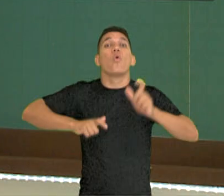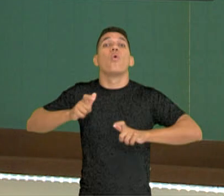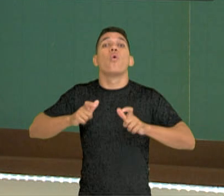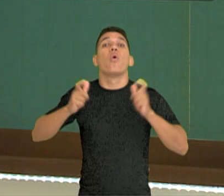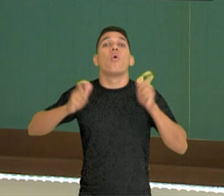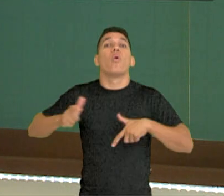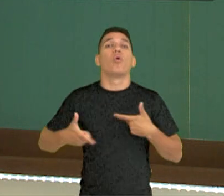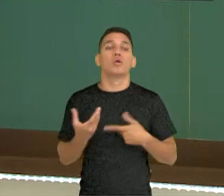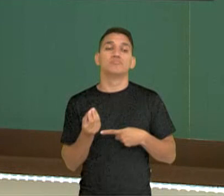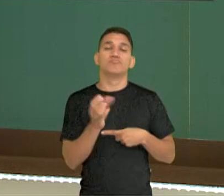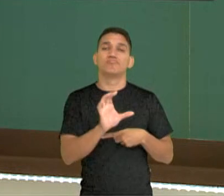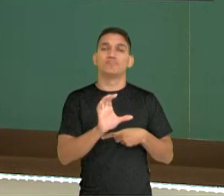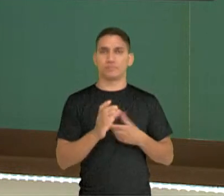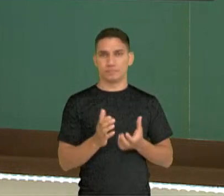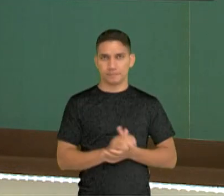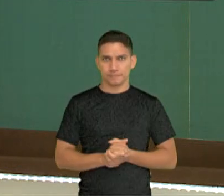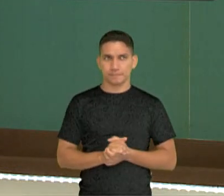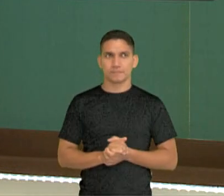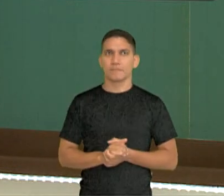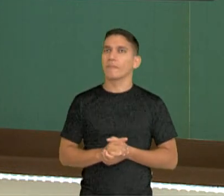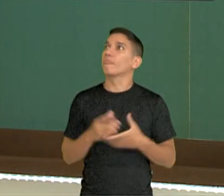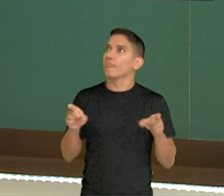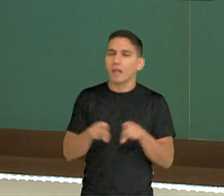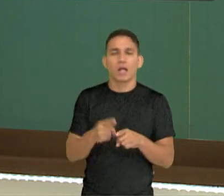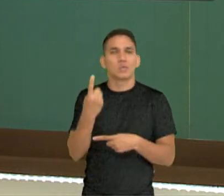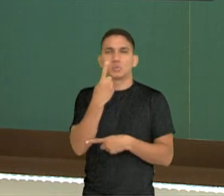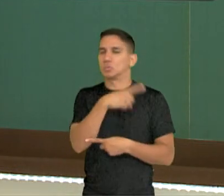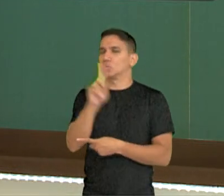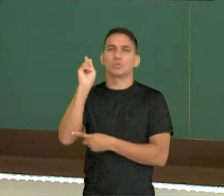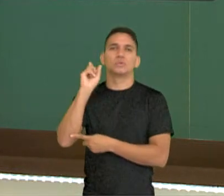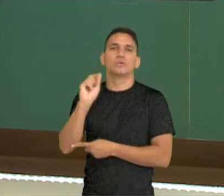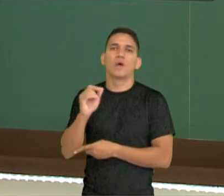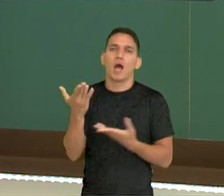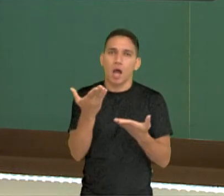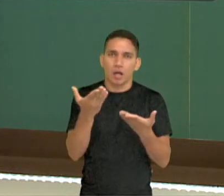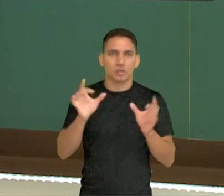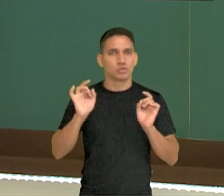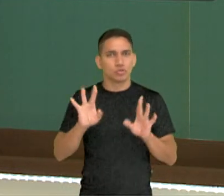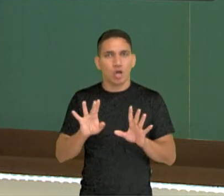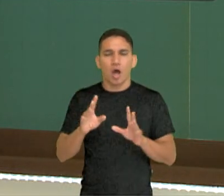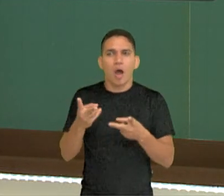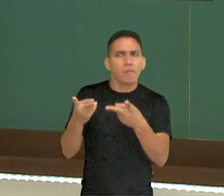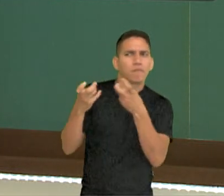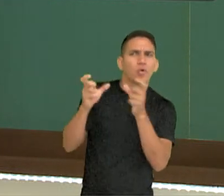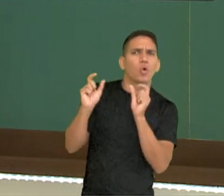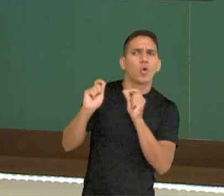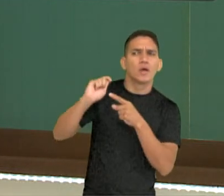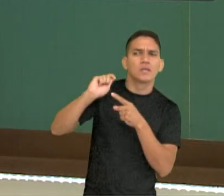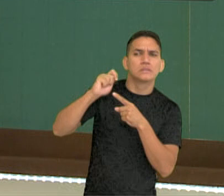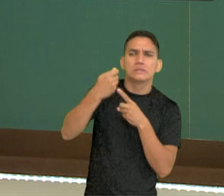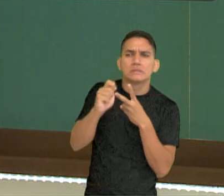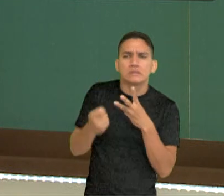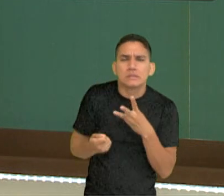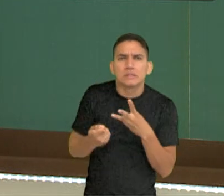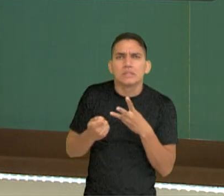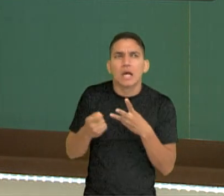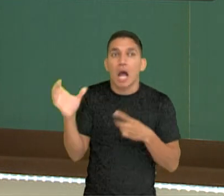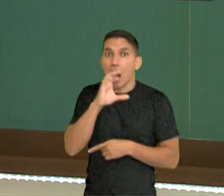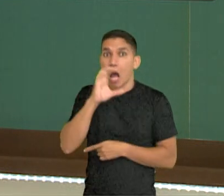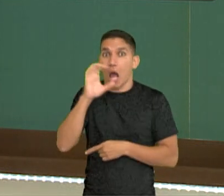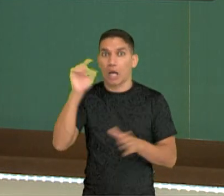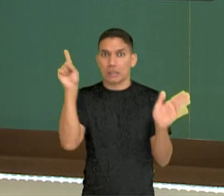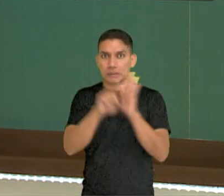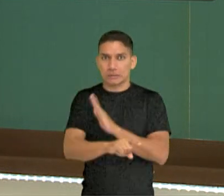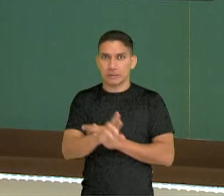gente aplica essas relações. E, por fim, agora você só vai olhar para o sinal. Bem rapidinho um quiz para